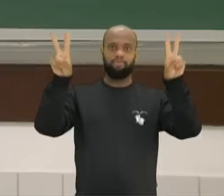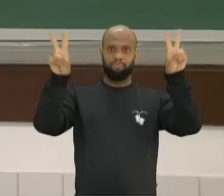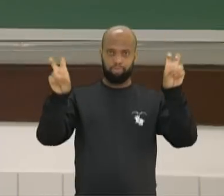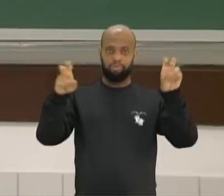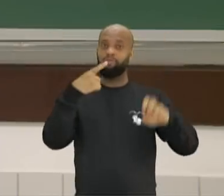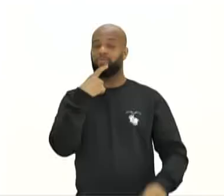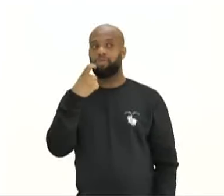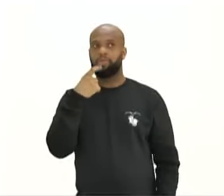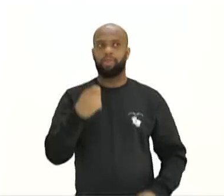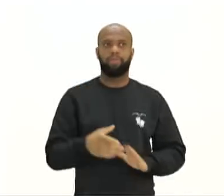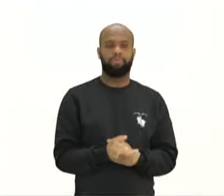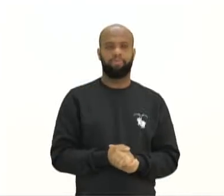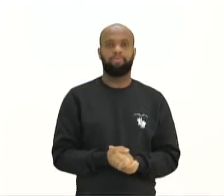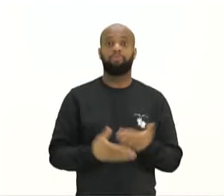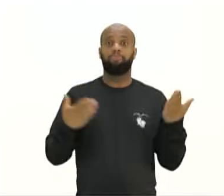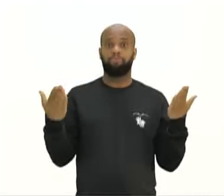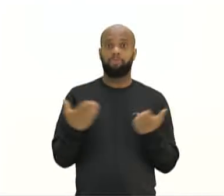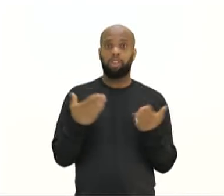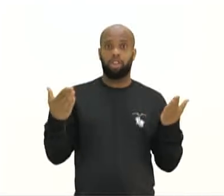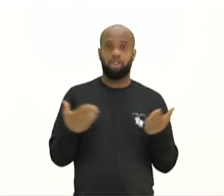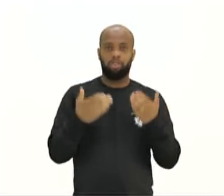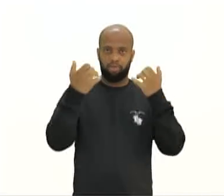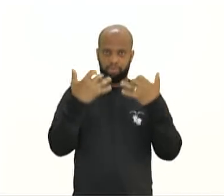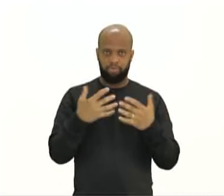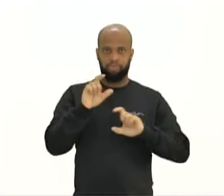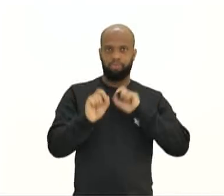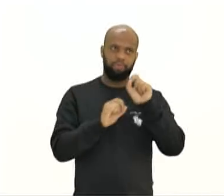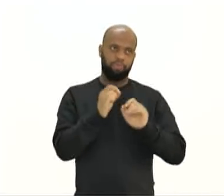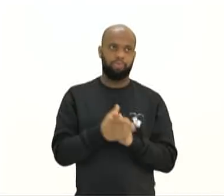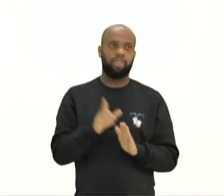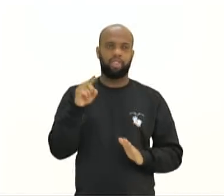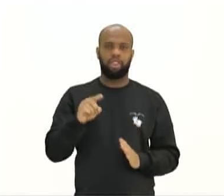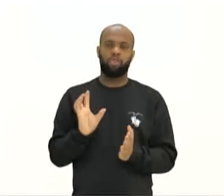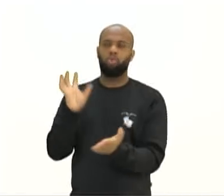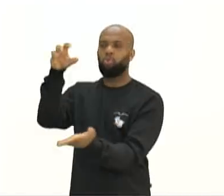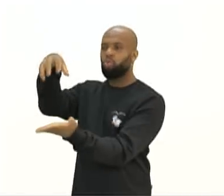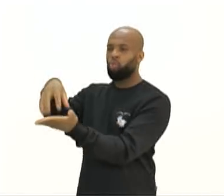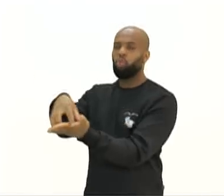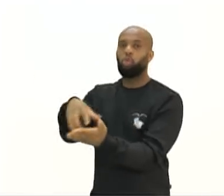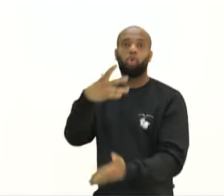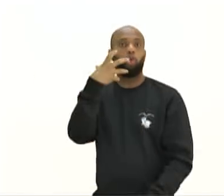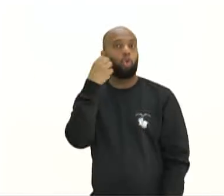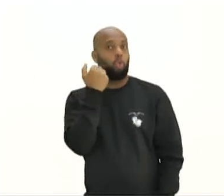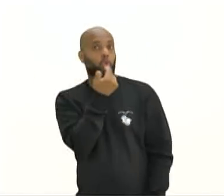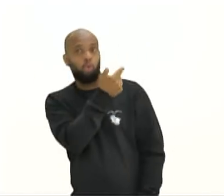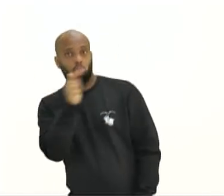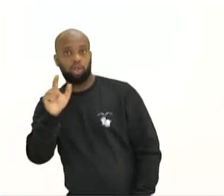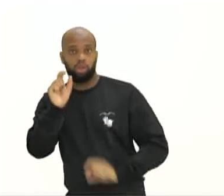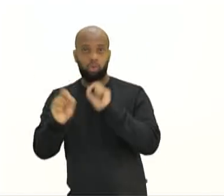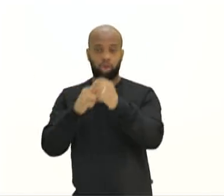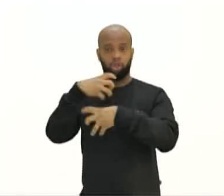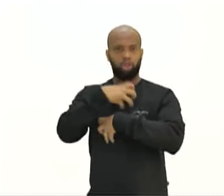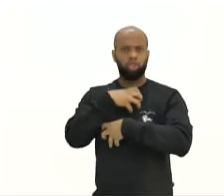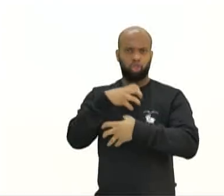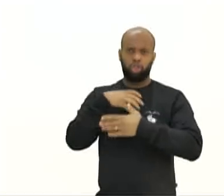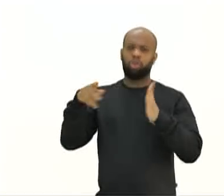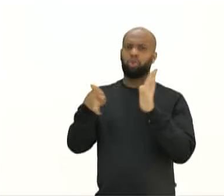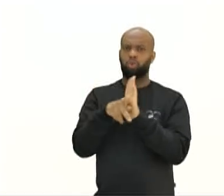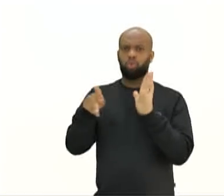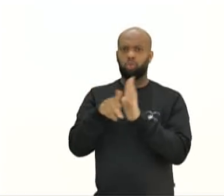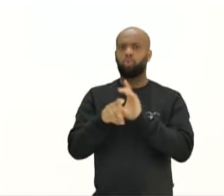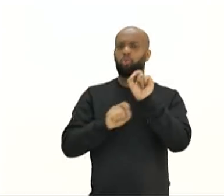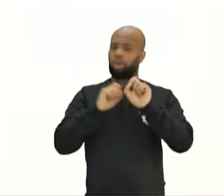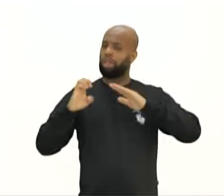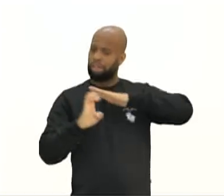organization? As organizações sem fins lucrativos são organizações de natureza jurídica sem fins